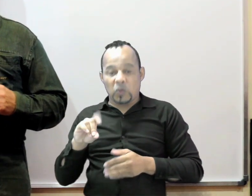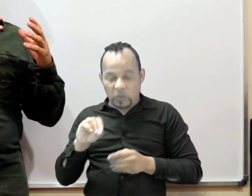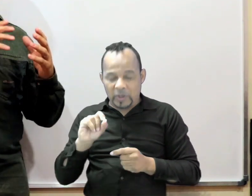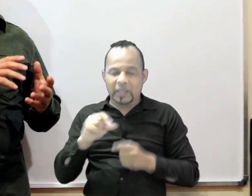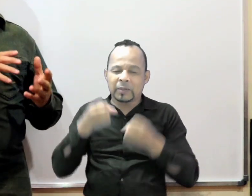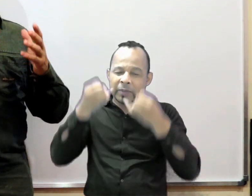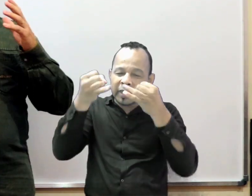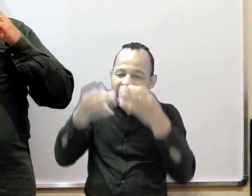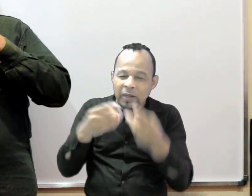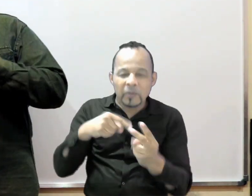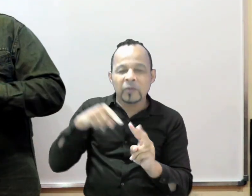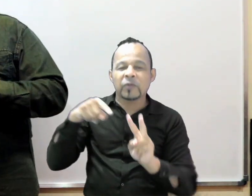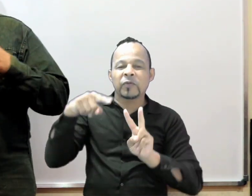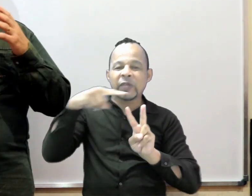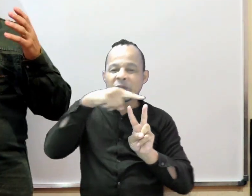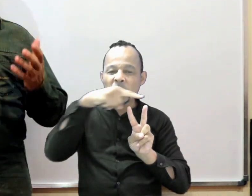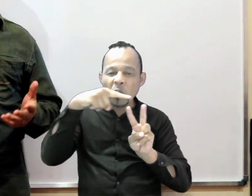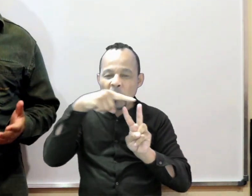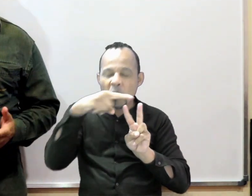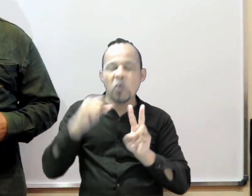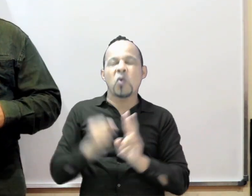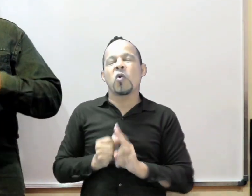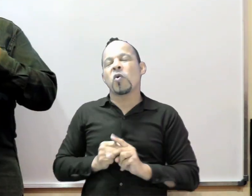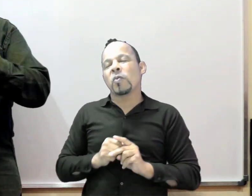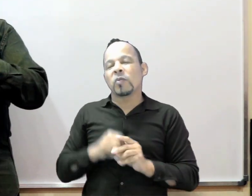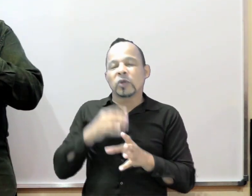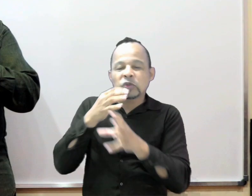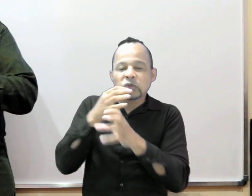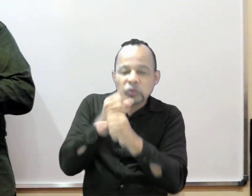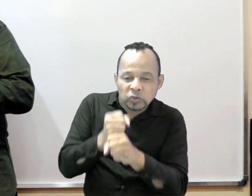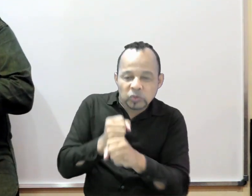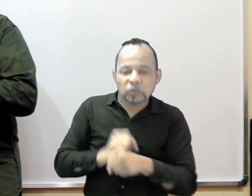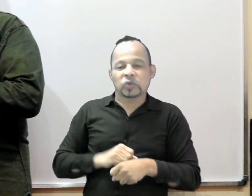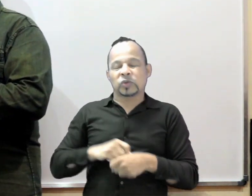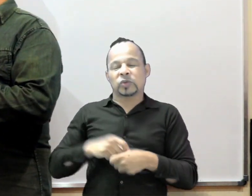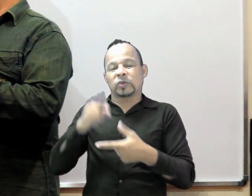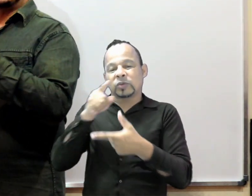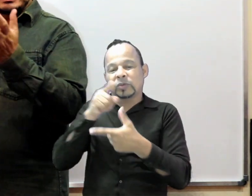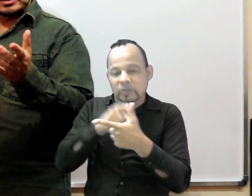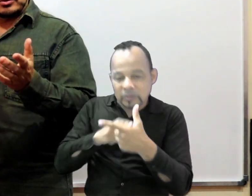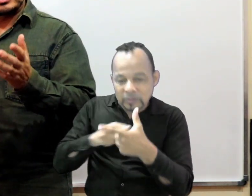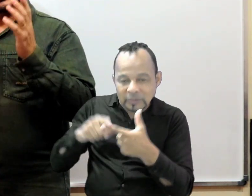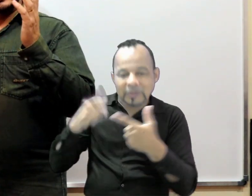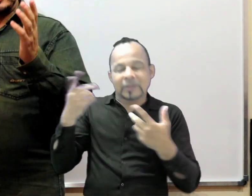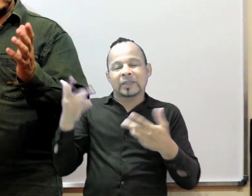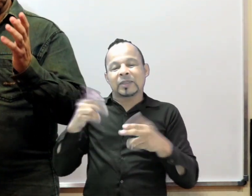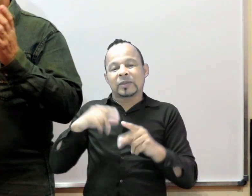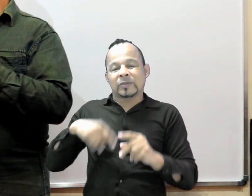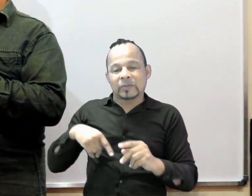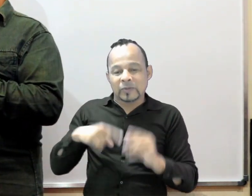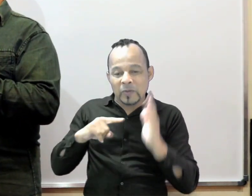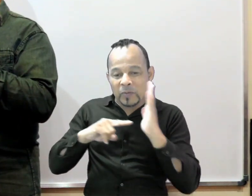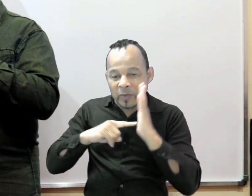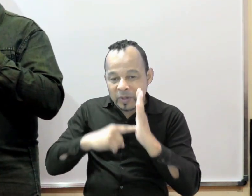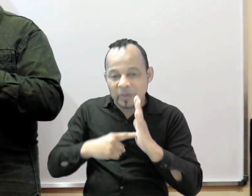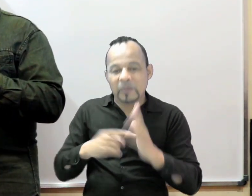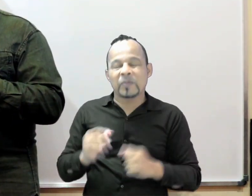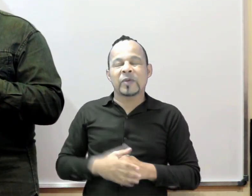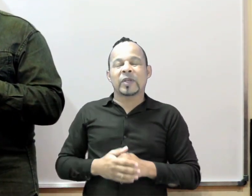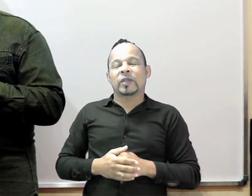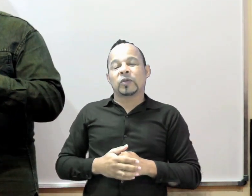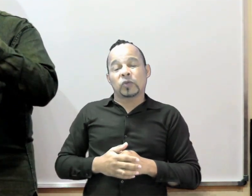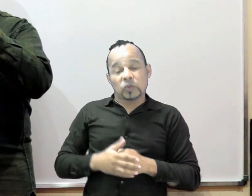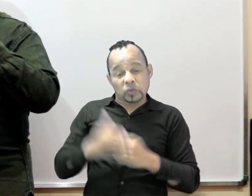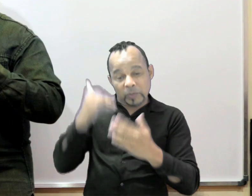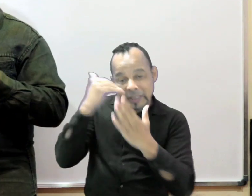vetor, dos produtos, soma, subtração e assim foi. Fizemos alguns exercícios, mas foi focado